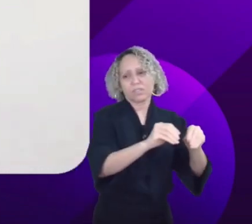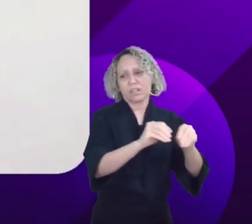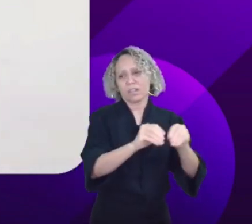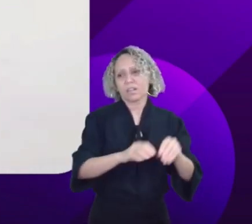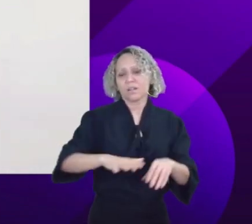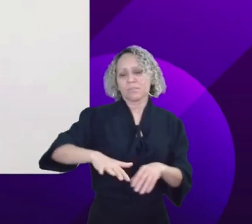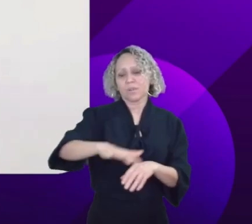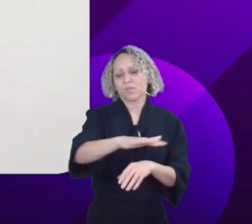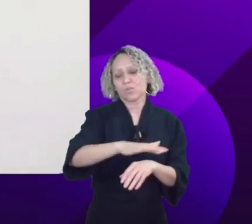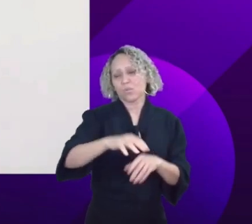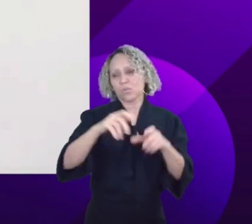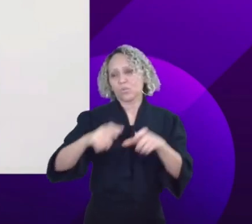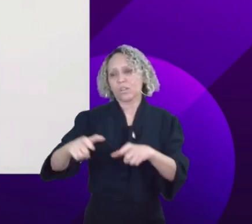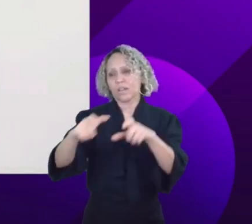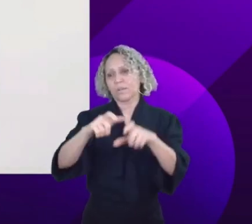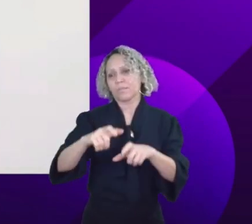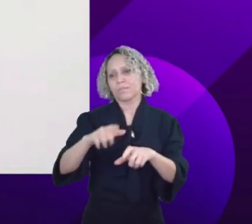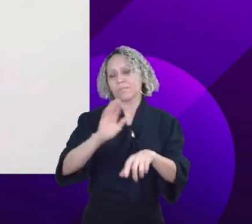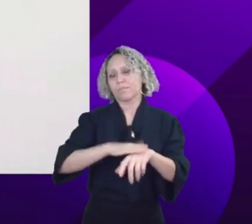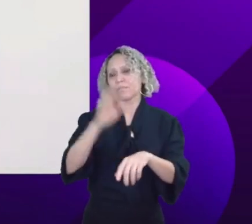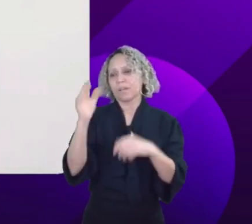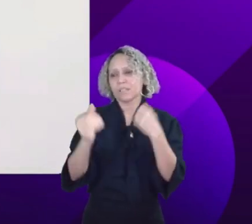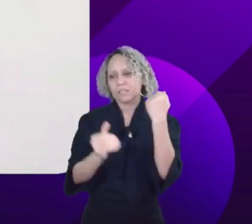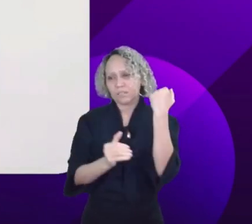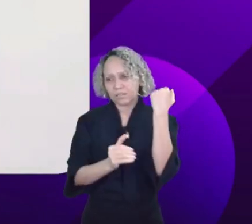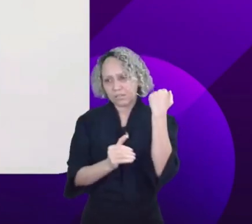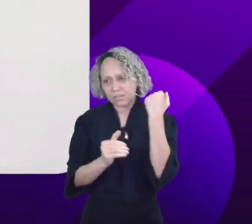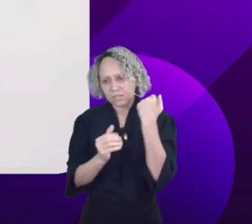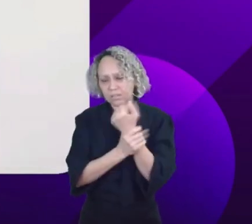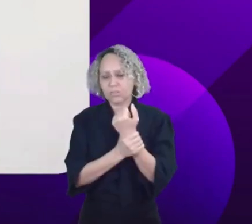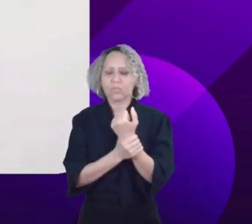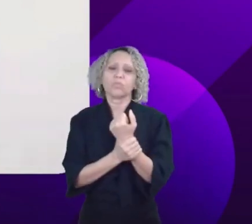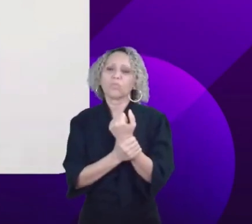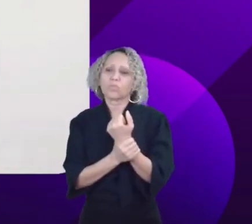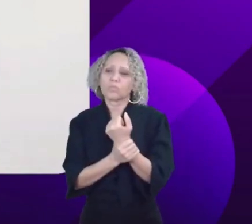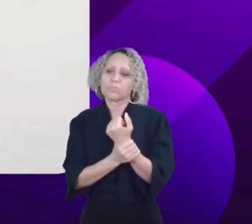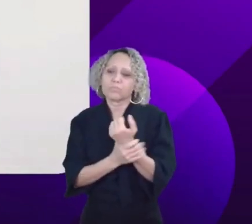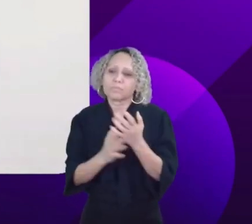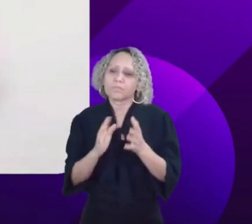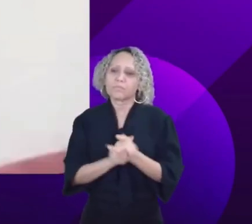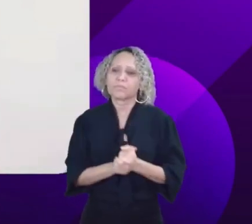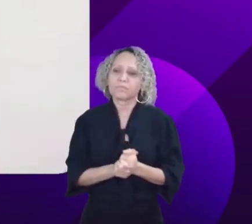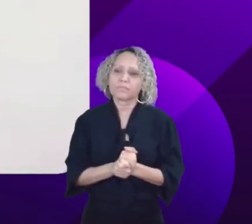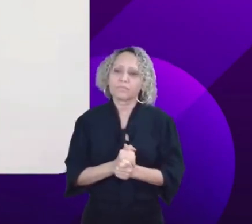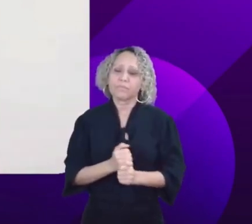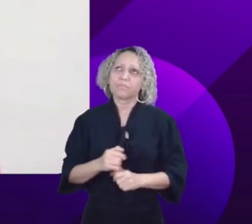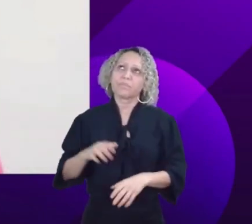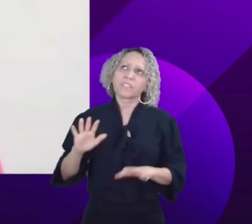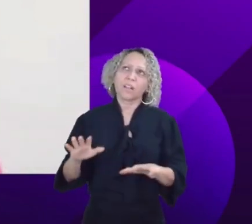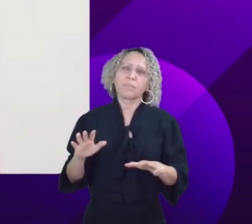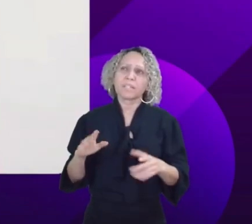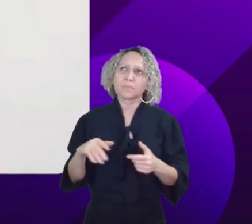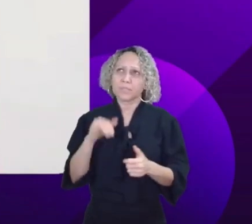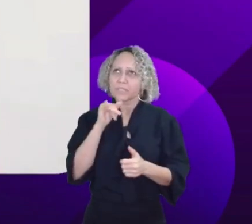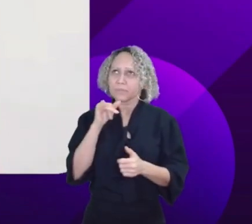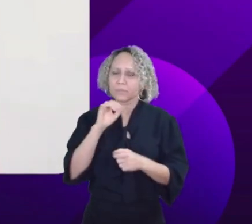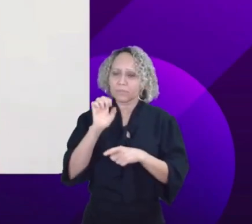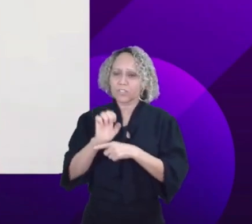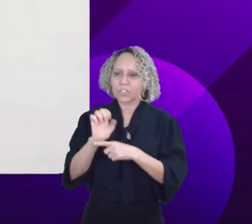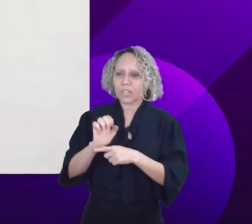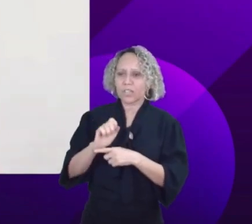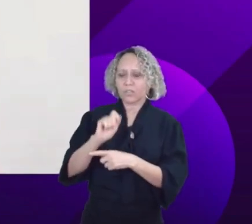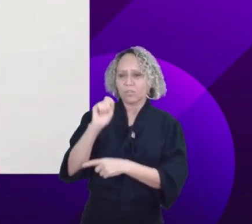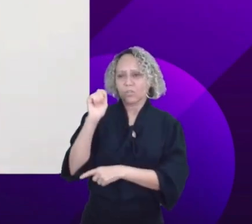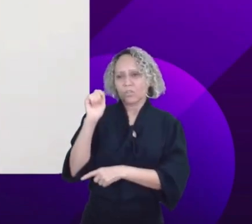medidas, né, climáticas, né, por mudanças climáticas. Nós tivemos situações em Minas, em situações na